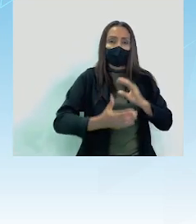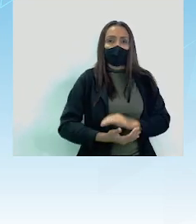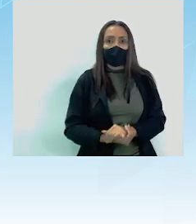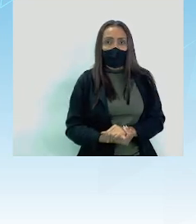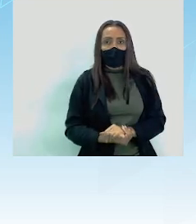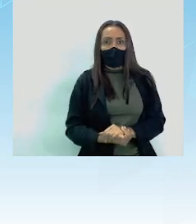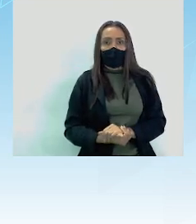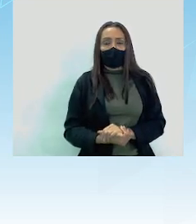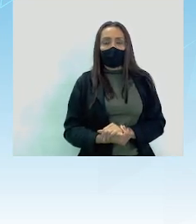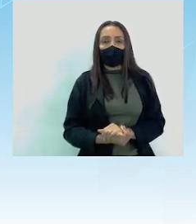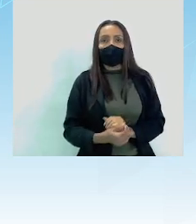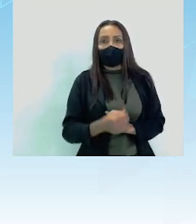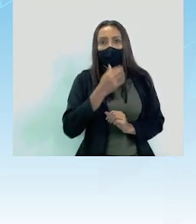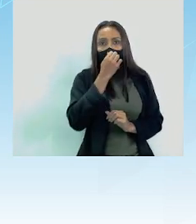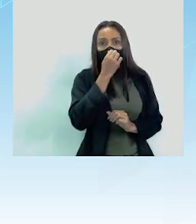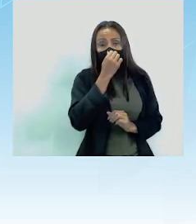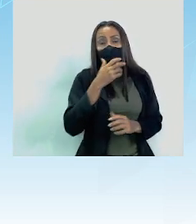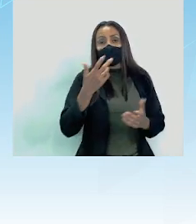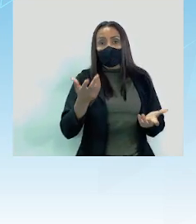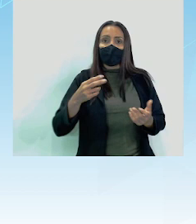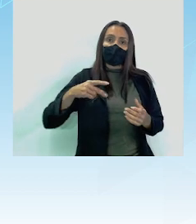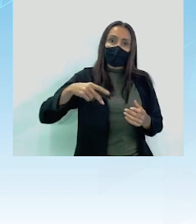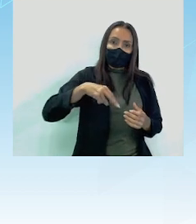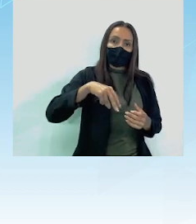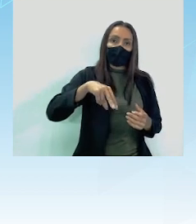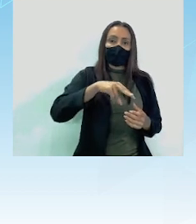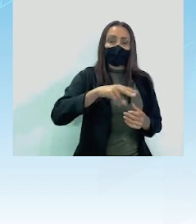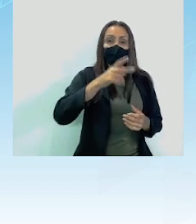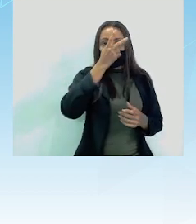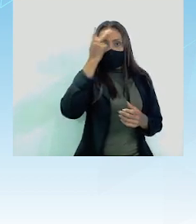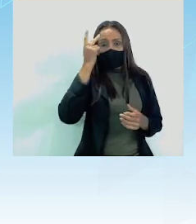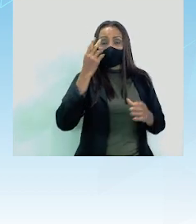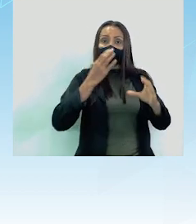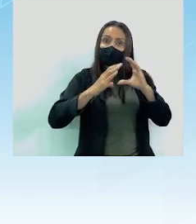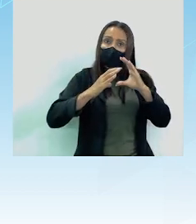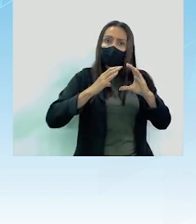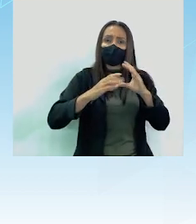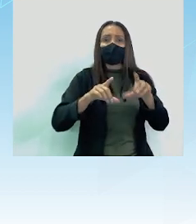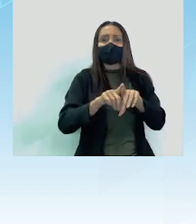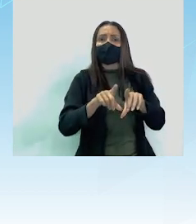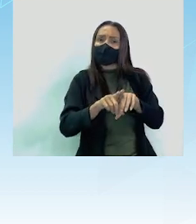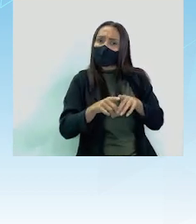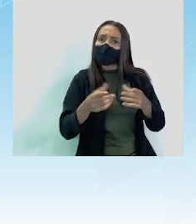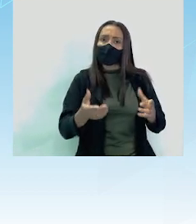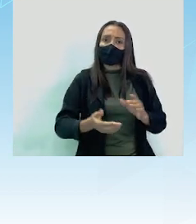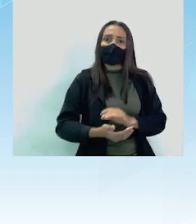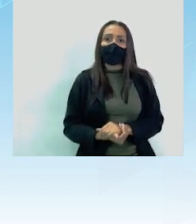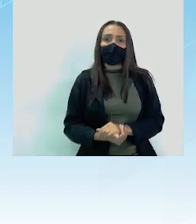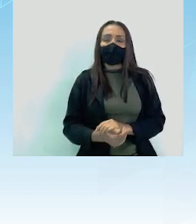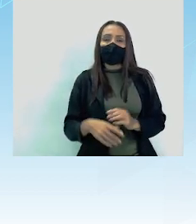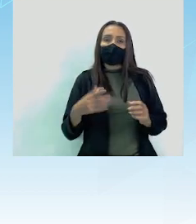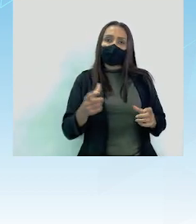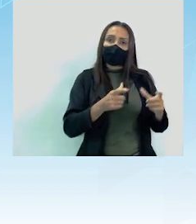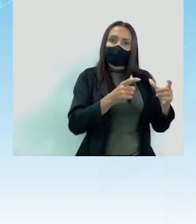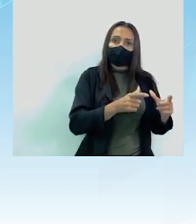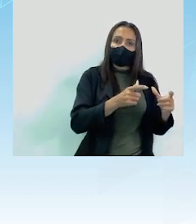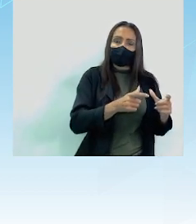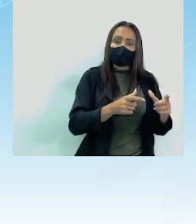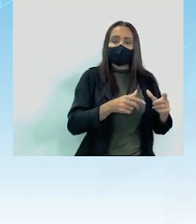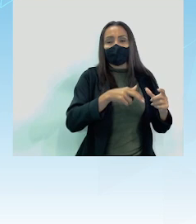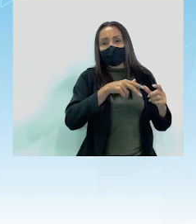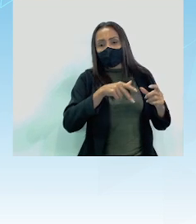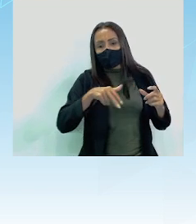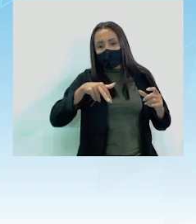pega um celular, por exemplo. Então é através dessa trilha que a pessoa faz essa comunicação, tá? Muitos também saem dos seus ambientes dentro da natureza,